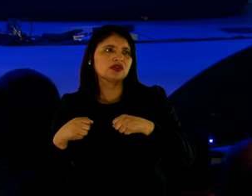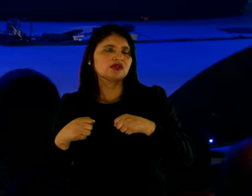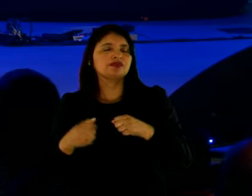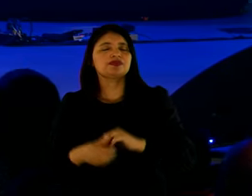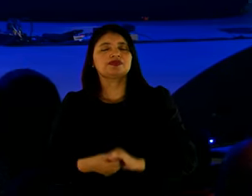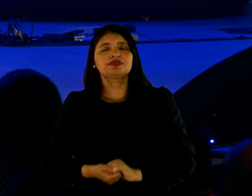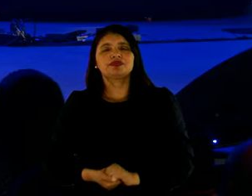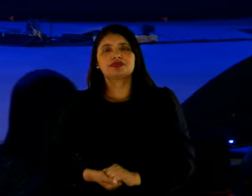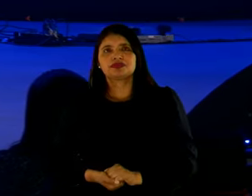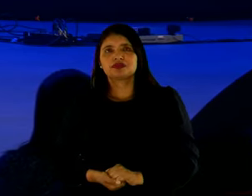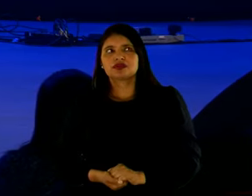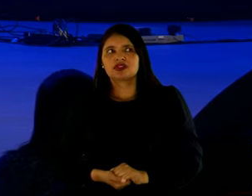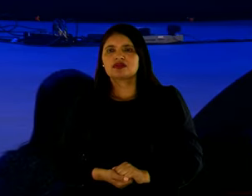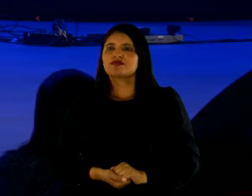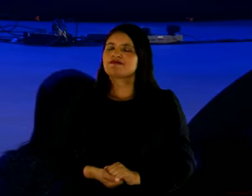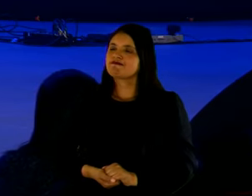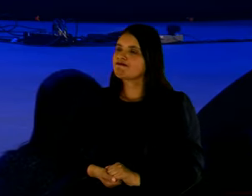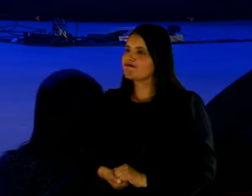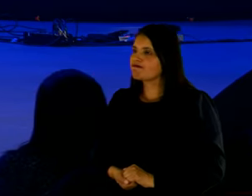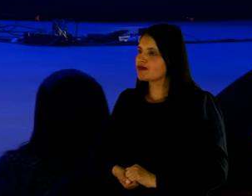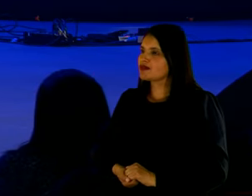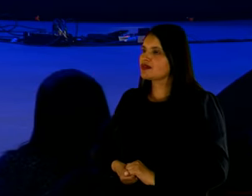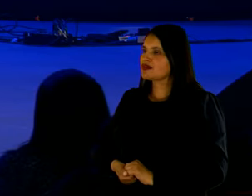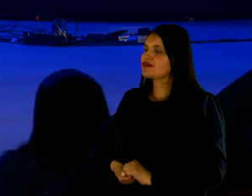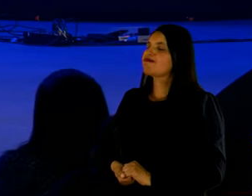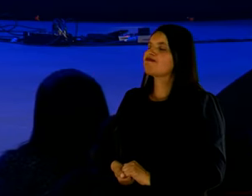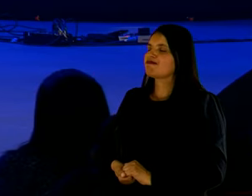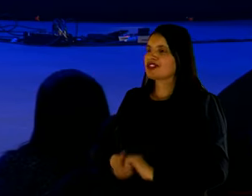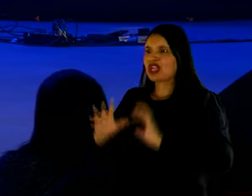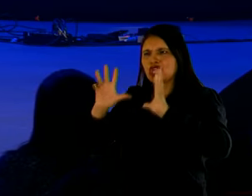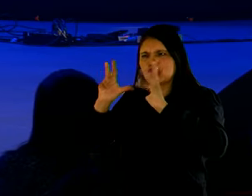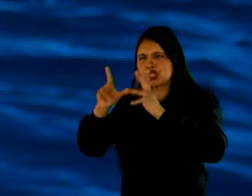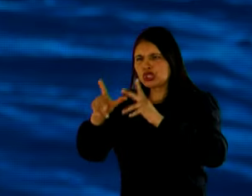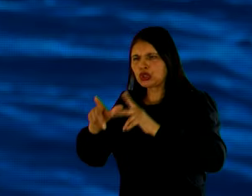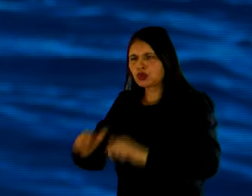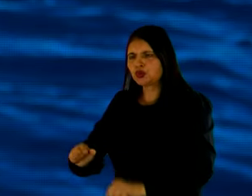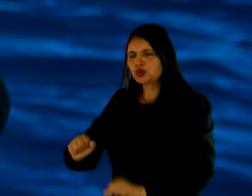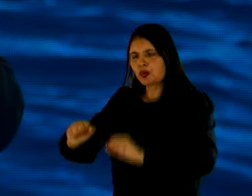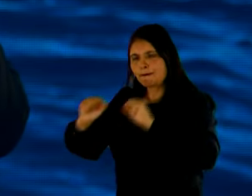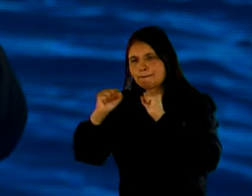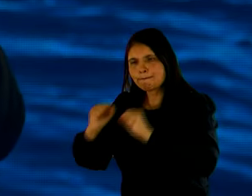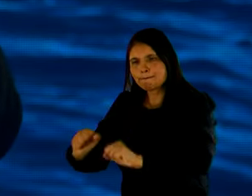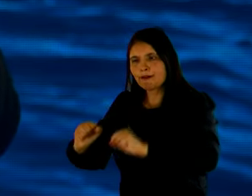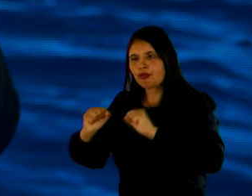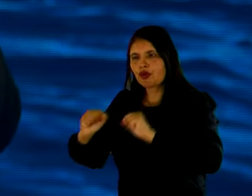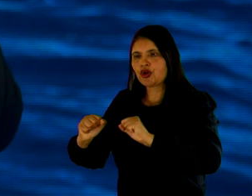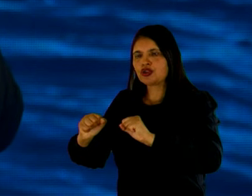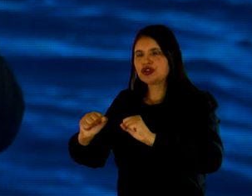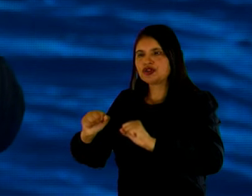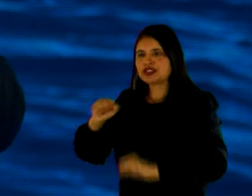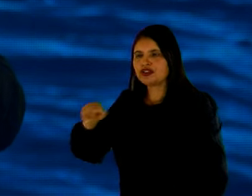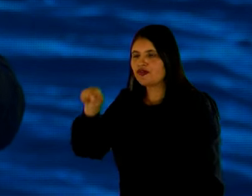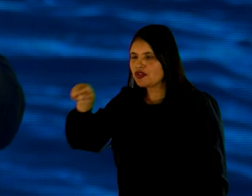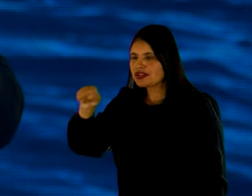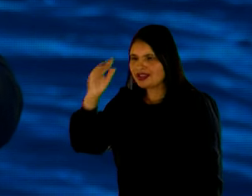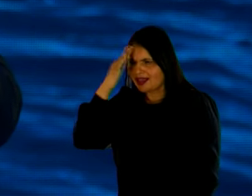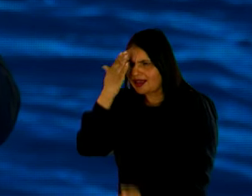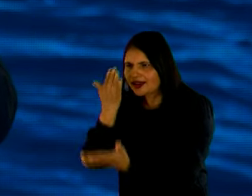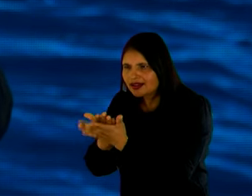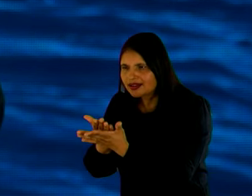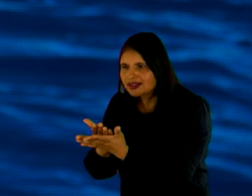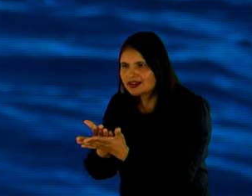Jesus e Jesus disse: "Tudo é possível ao que crê".